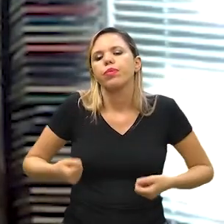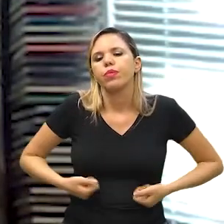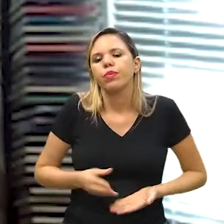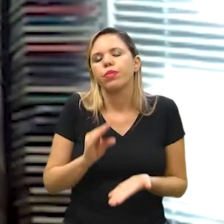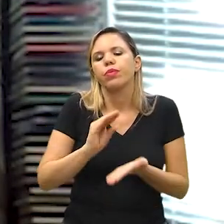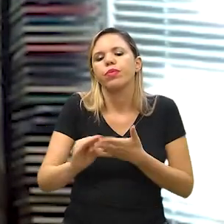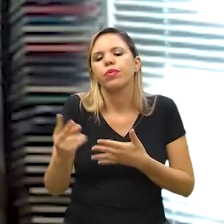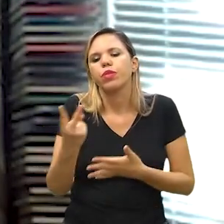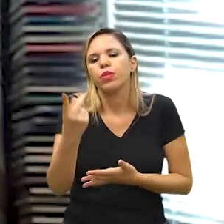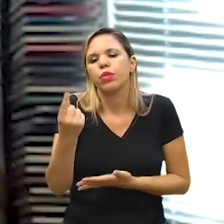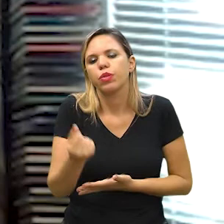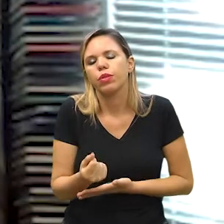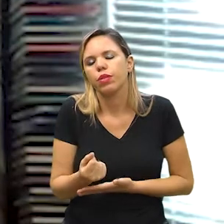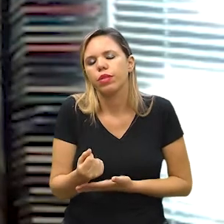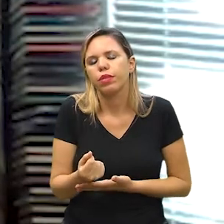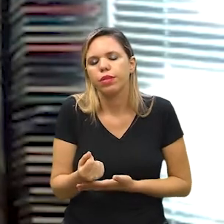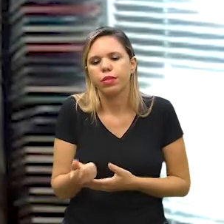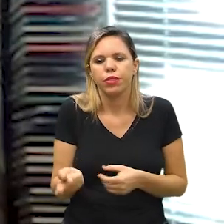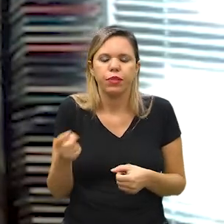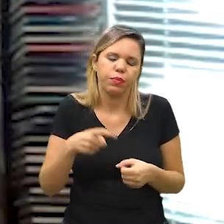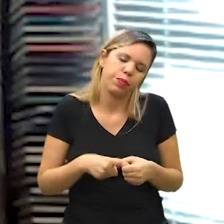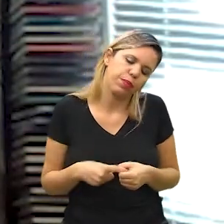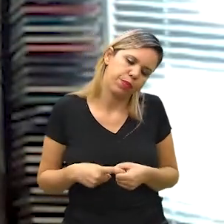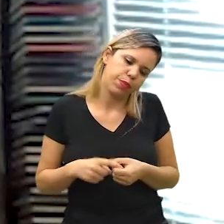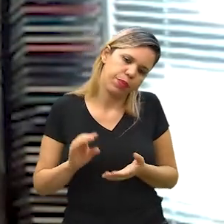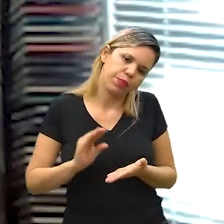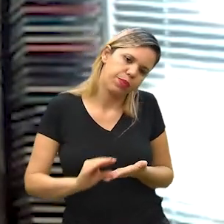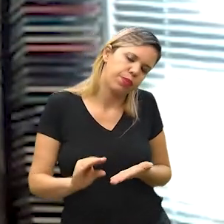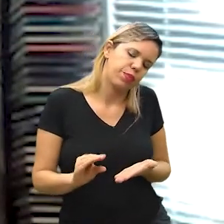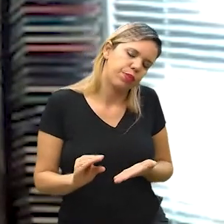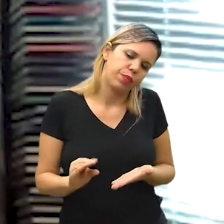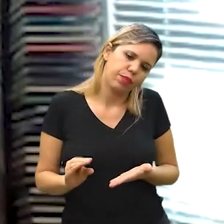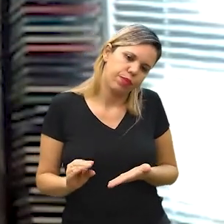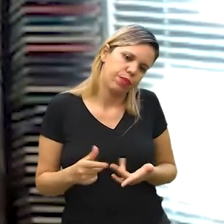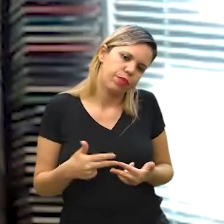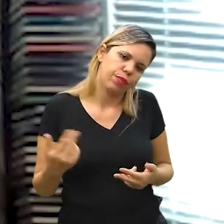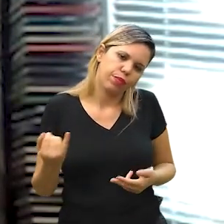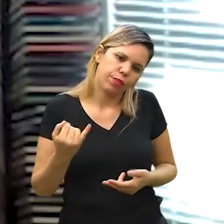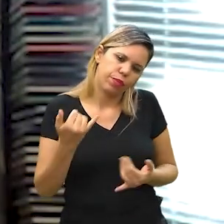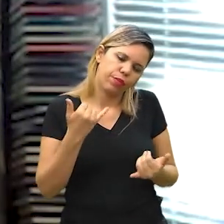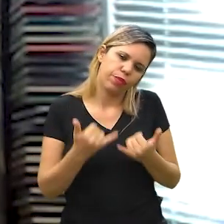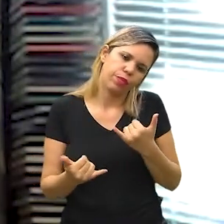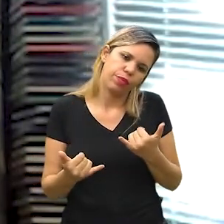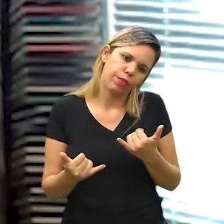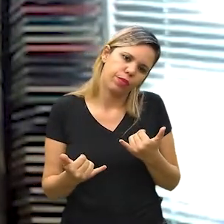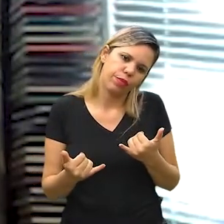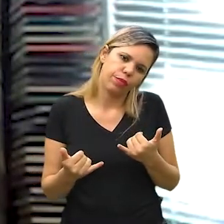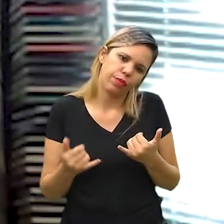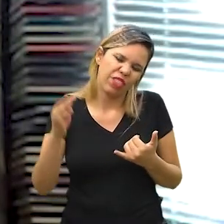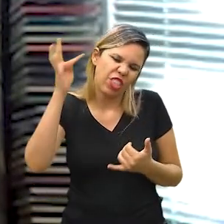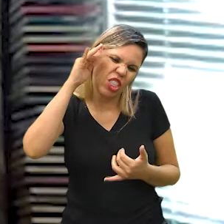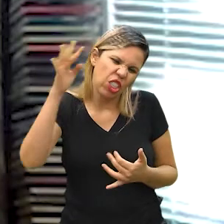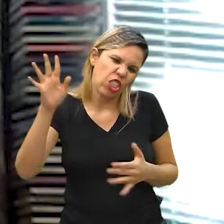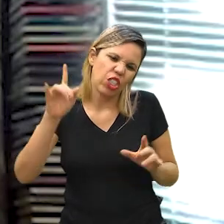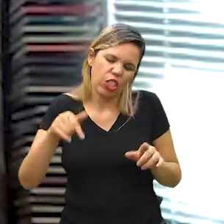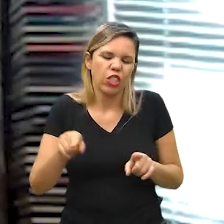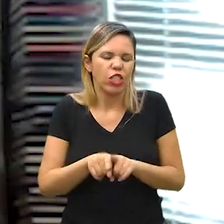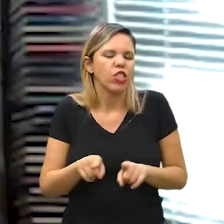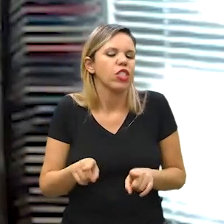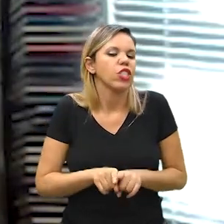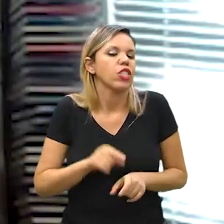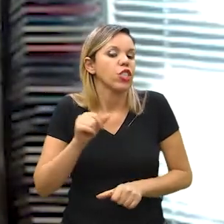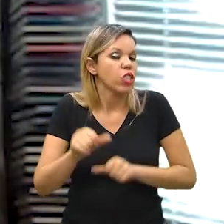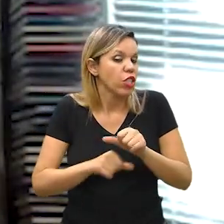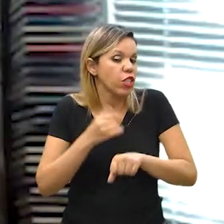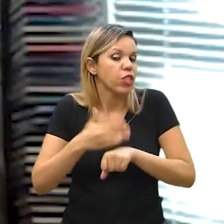custos para formação de preço, taxa de retorno de investimento. São questões que parecem ser muito teóricas, mas que